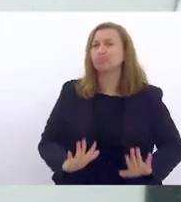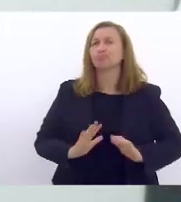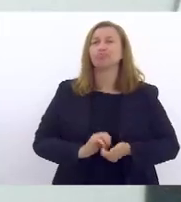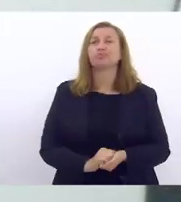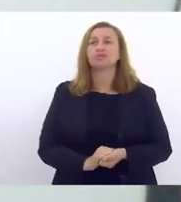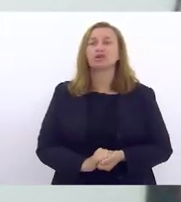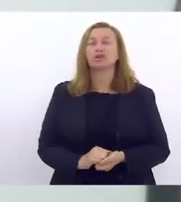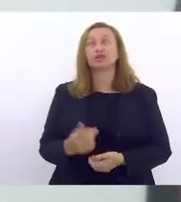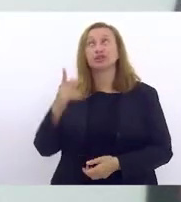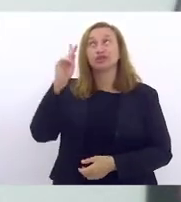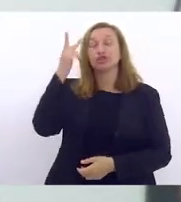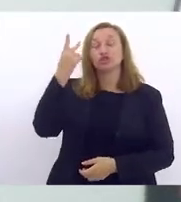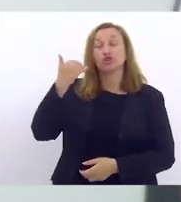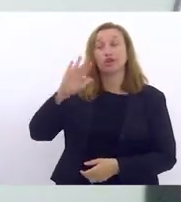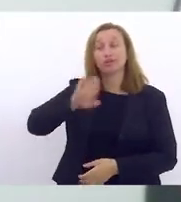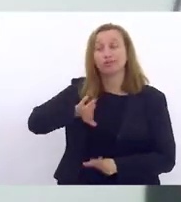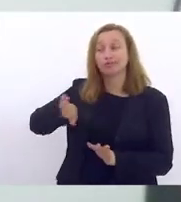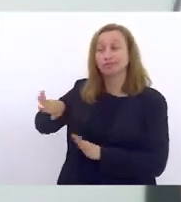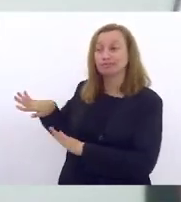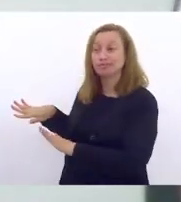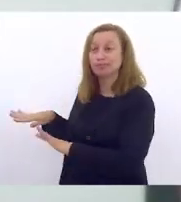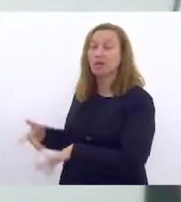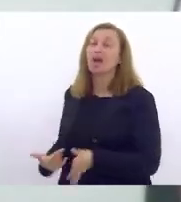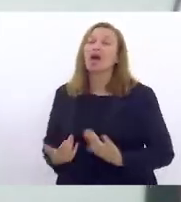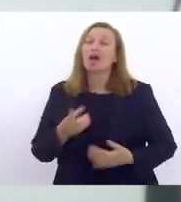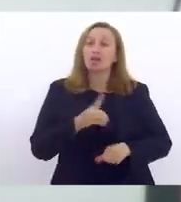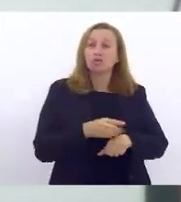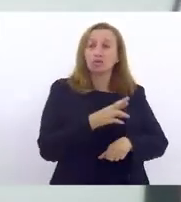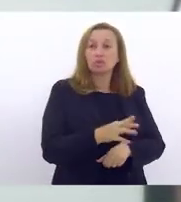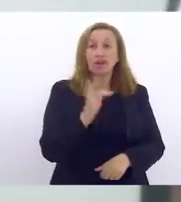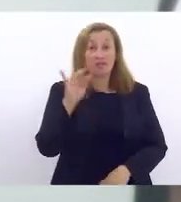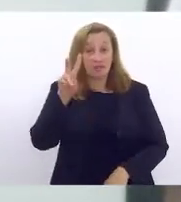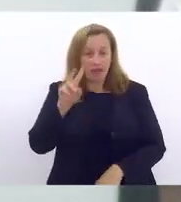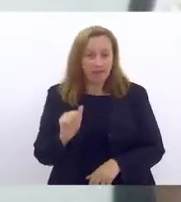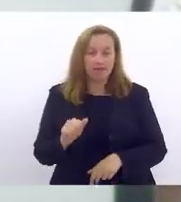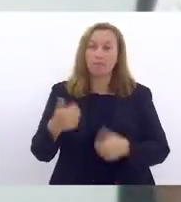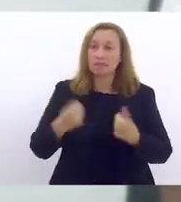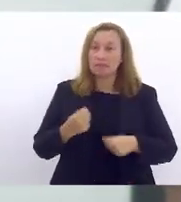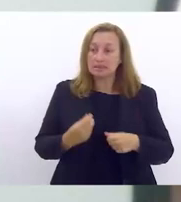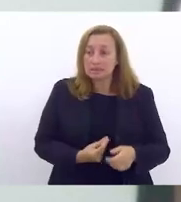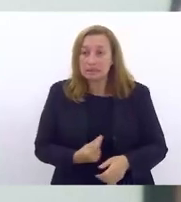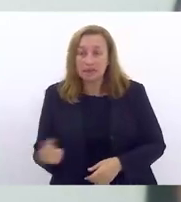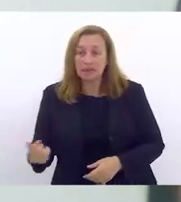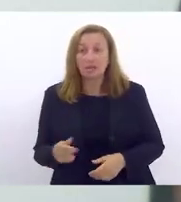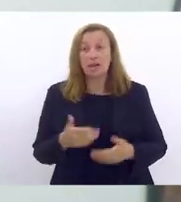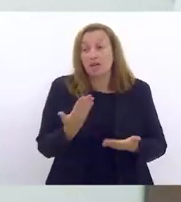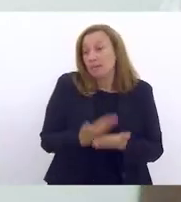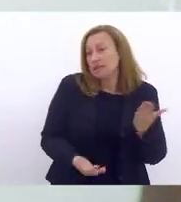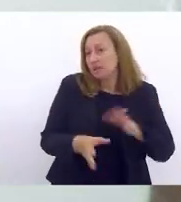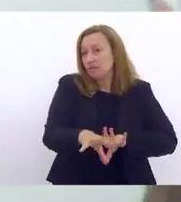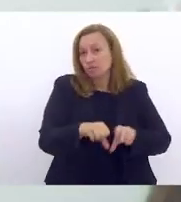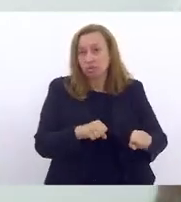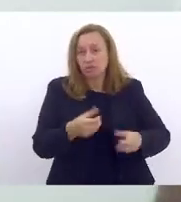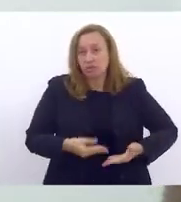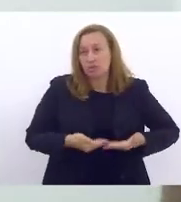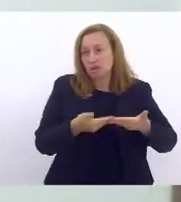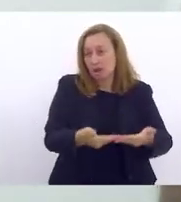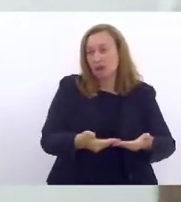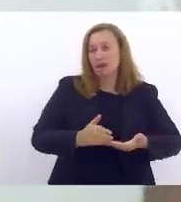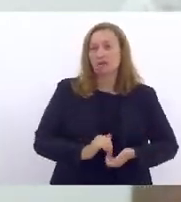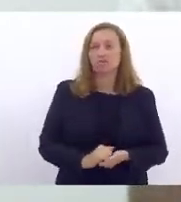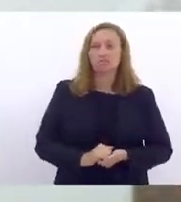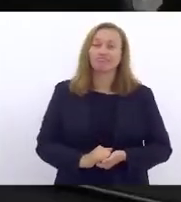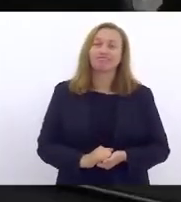daí já são histórias. Vamos lá. A doutora Flávia tem que ir, daqui a pouco ela perde aqui a formação. Então, vamos entregar aqui. É